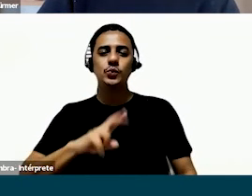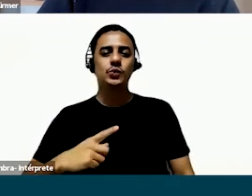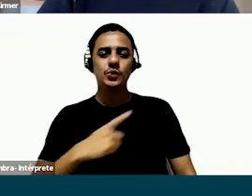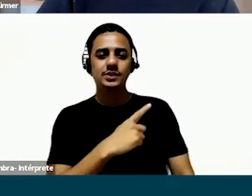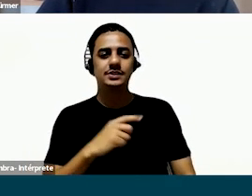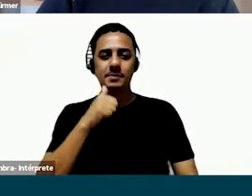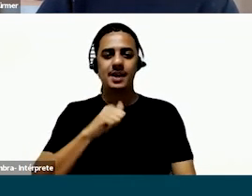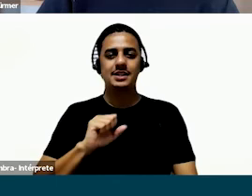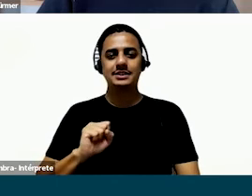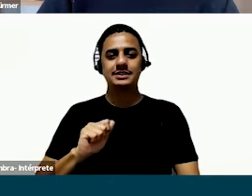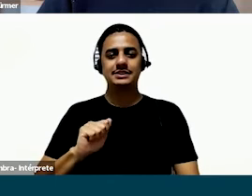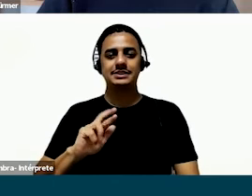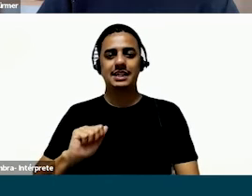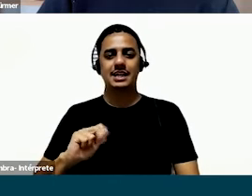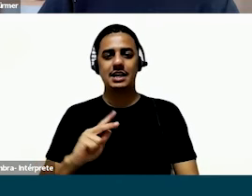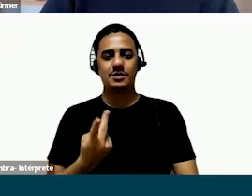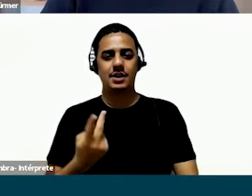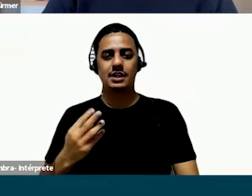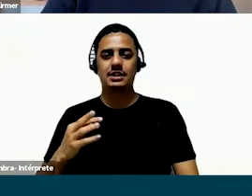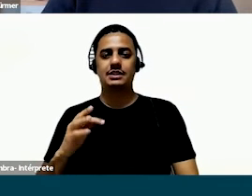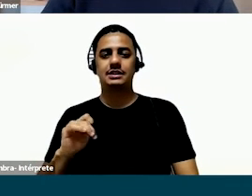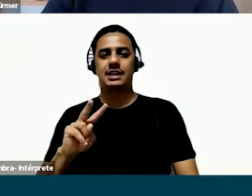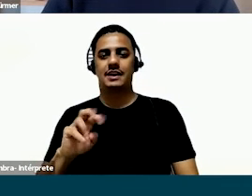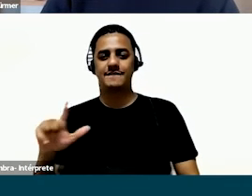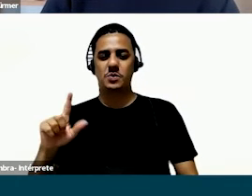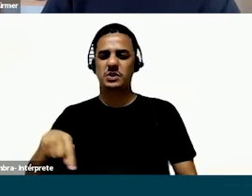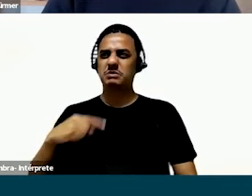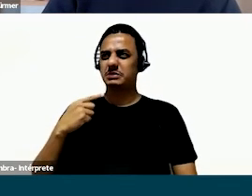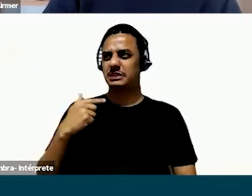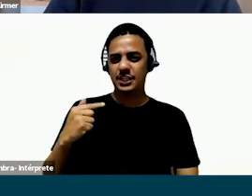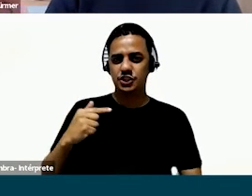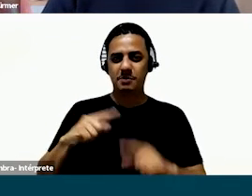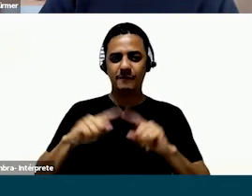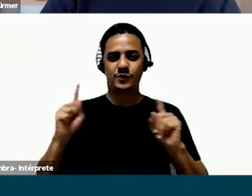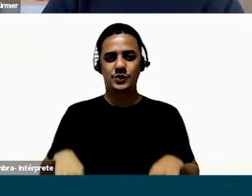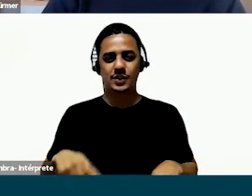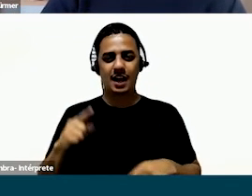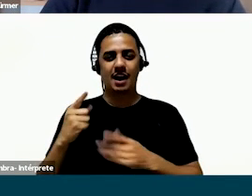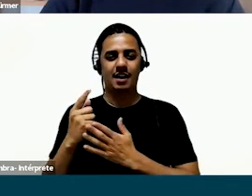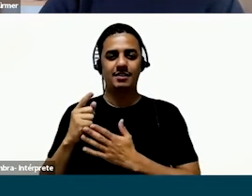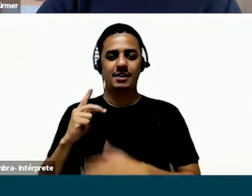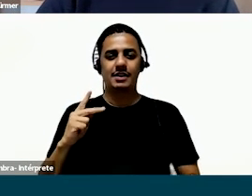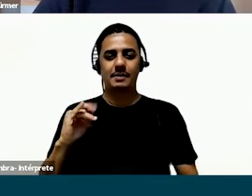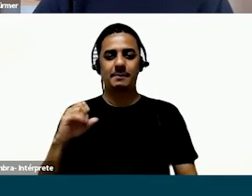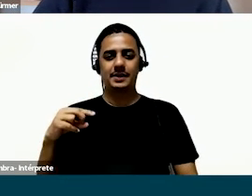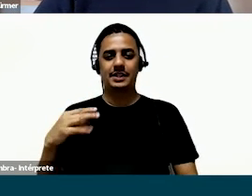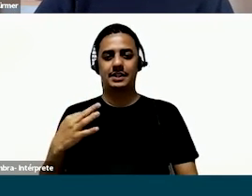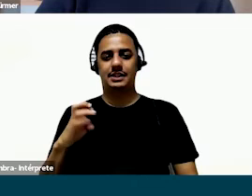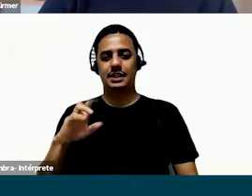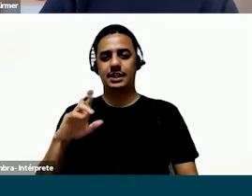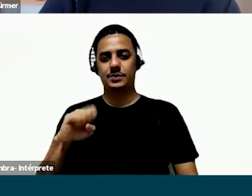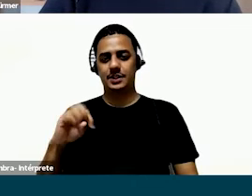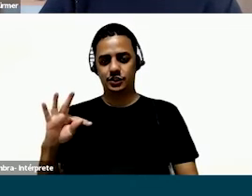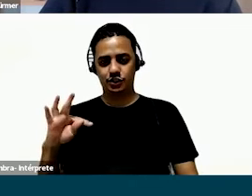Sarah Tavel, que é uma gerente de produto americana que trabalhou no Pinterest, bem no início do Pinterest, porque ela foi a 7ª funcionária do Pinterest. Foi nos testes